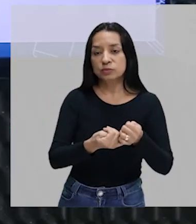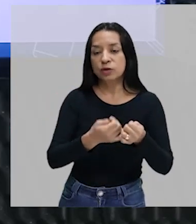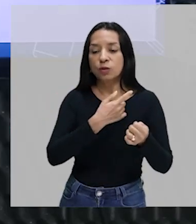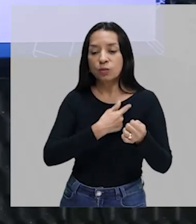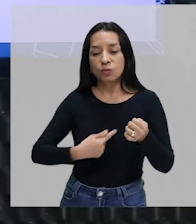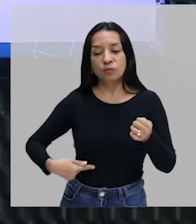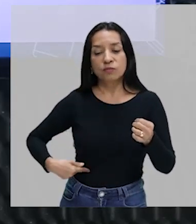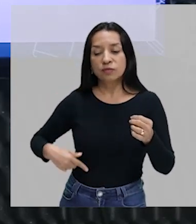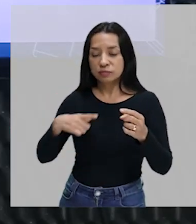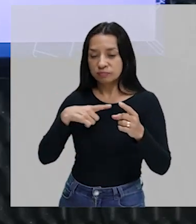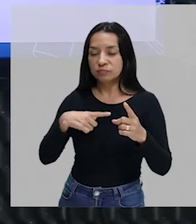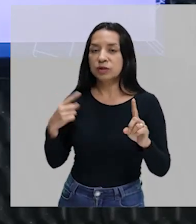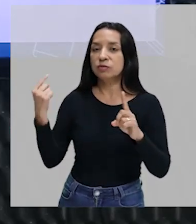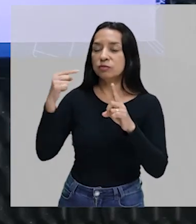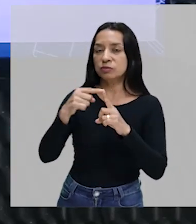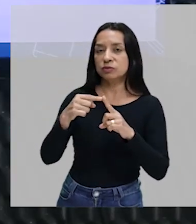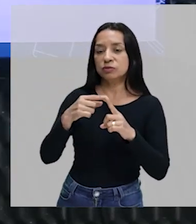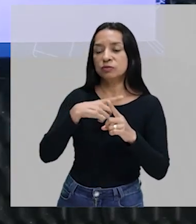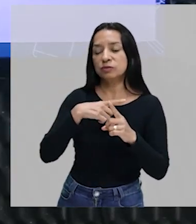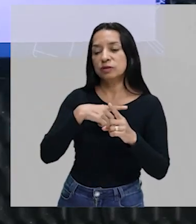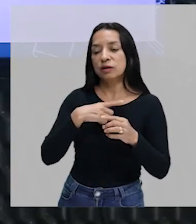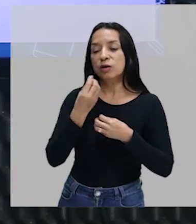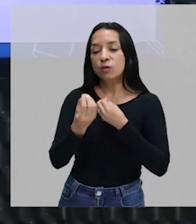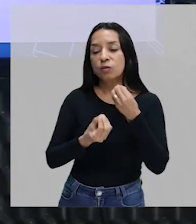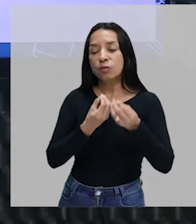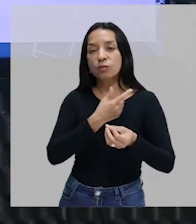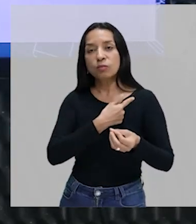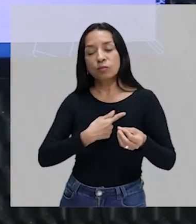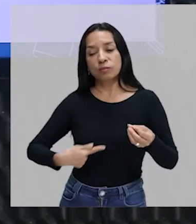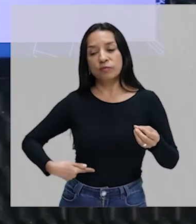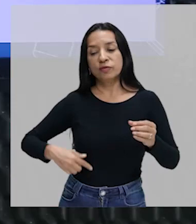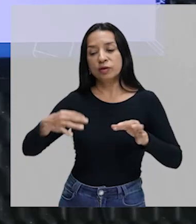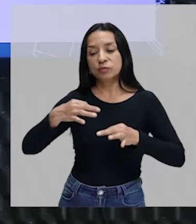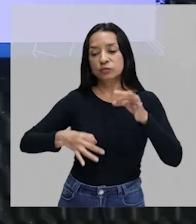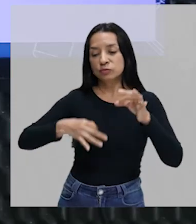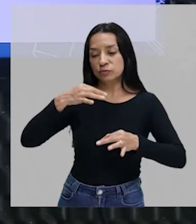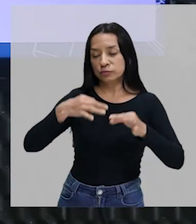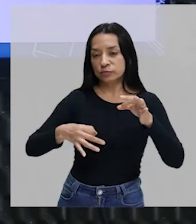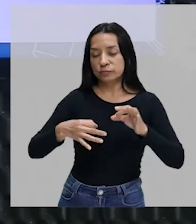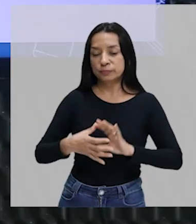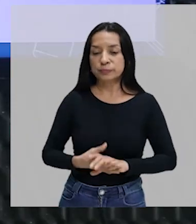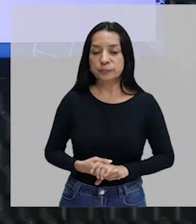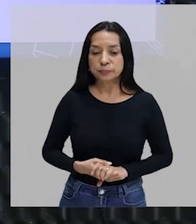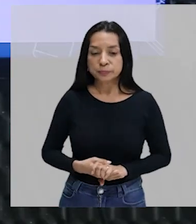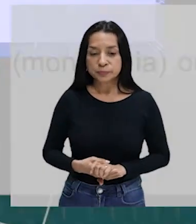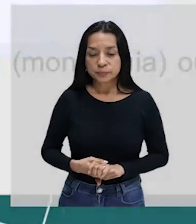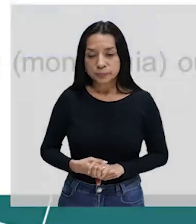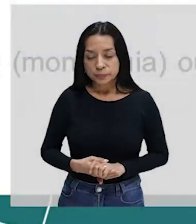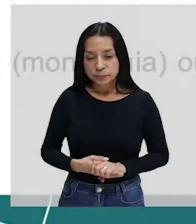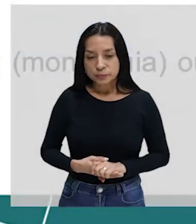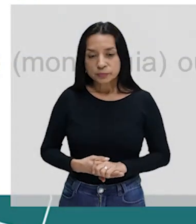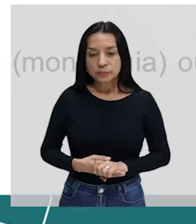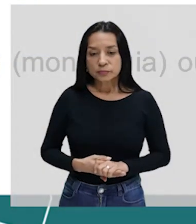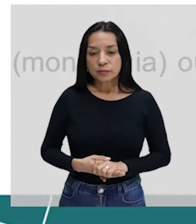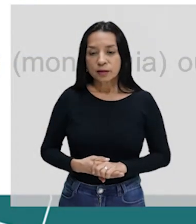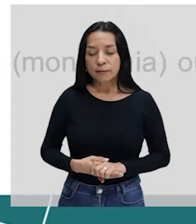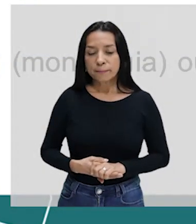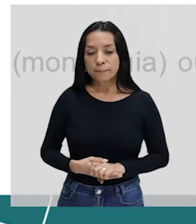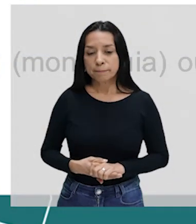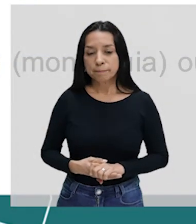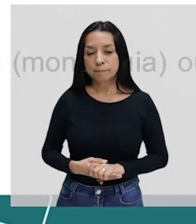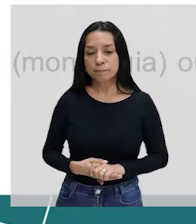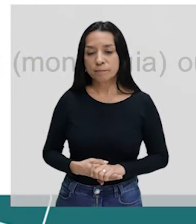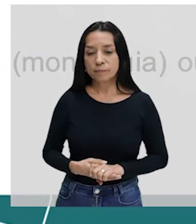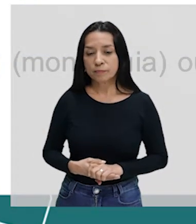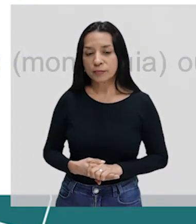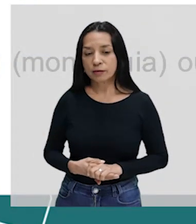essa finalidade, ele é tido como um governo justo, um governo correto. A